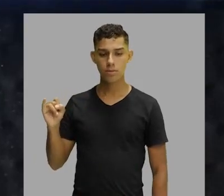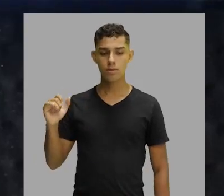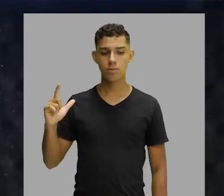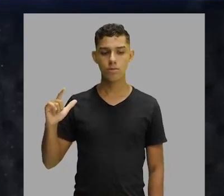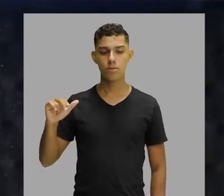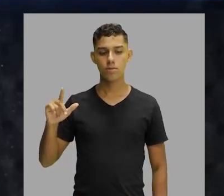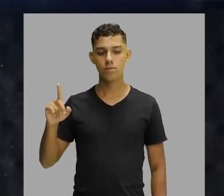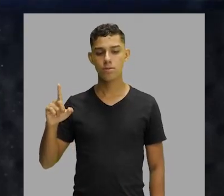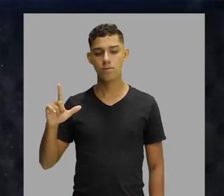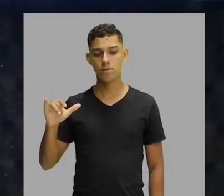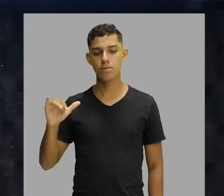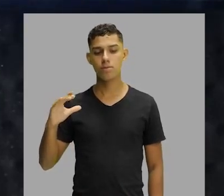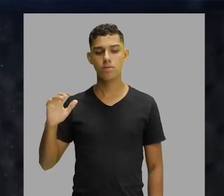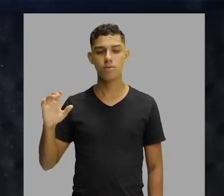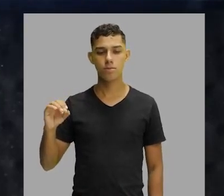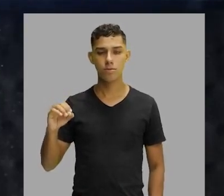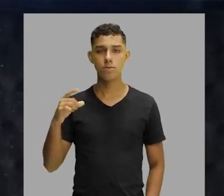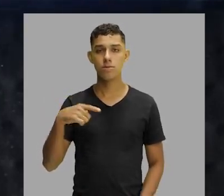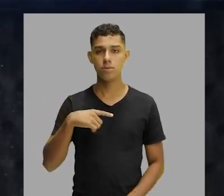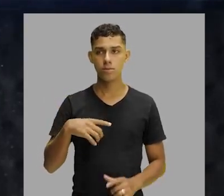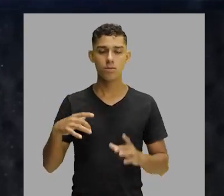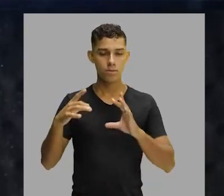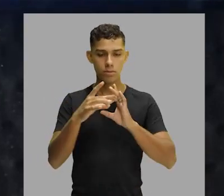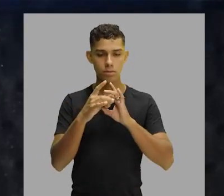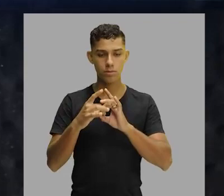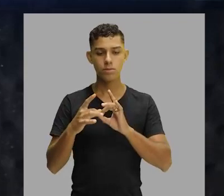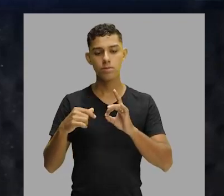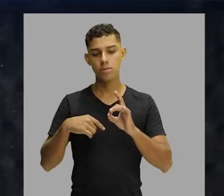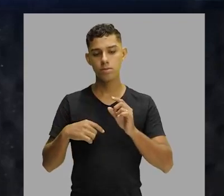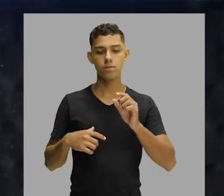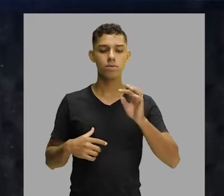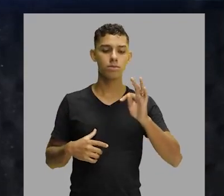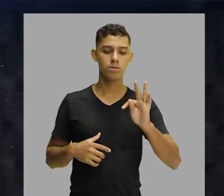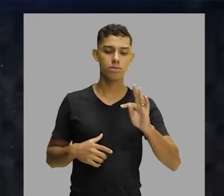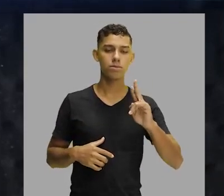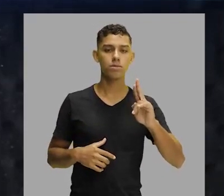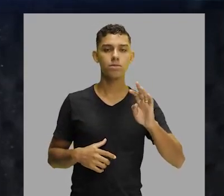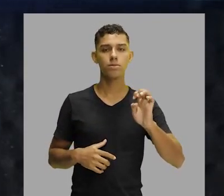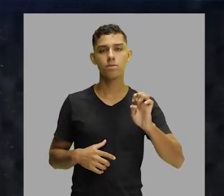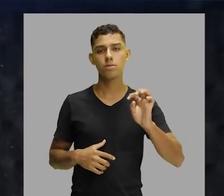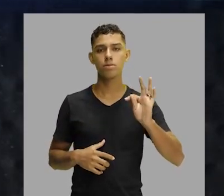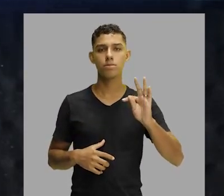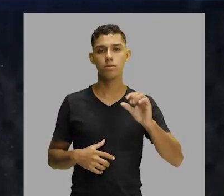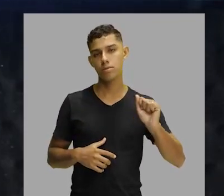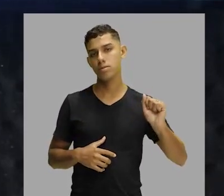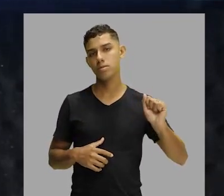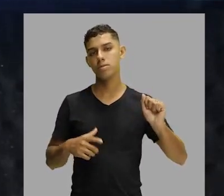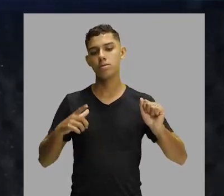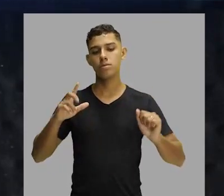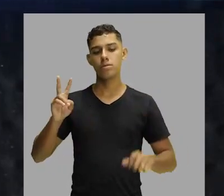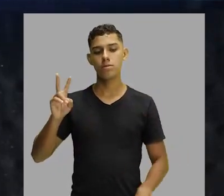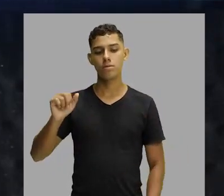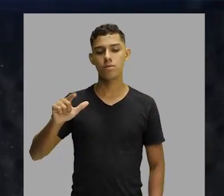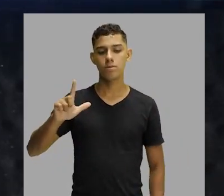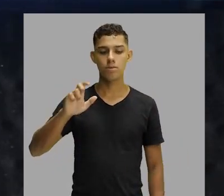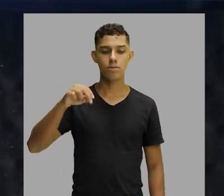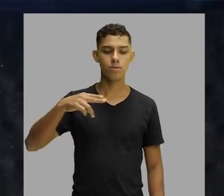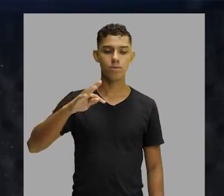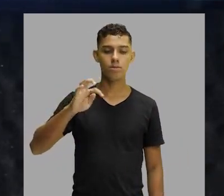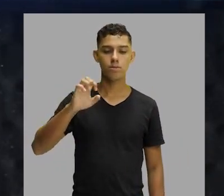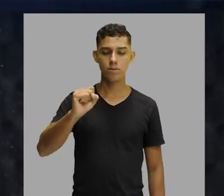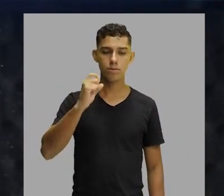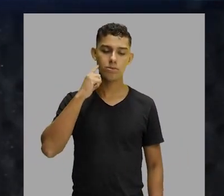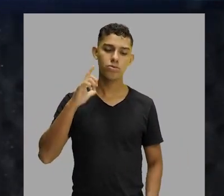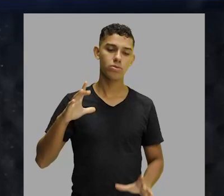todos fazendo a ligação. Né? Eles são ali tetravalentes. Né? Então, eu tenho 4 de um átomo e 4 do outro, juntando os dois,